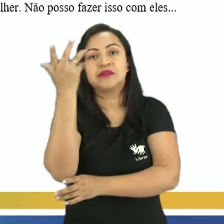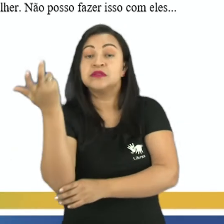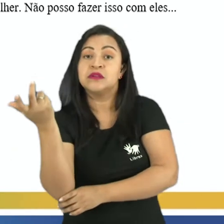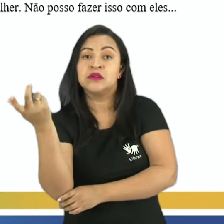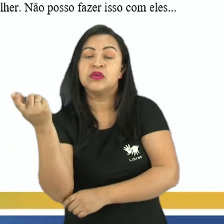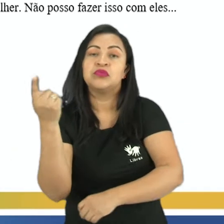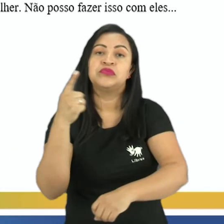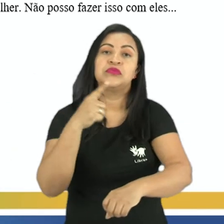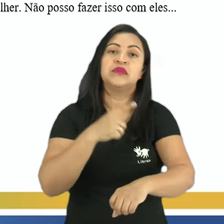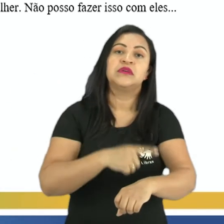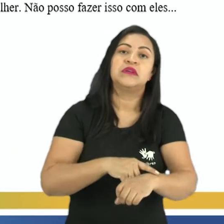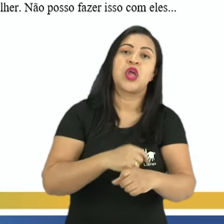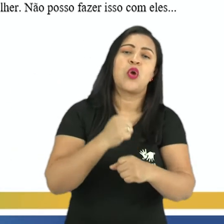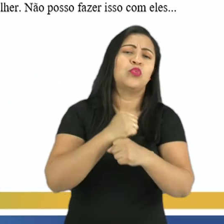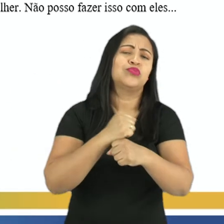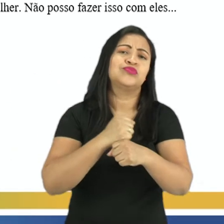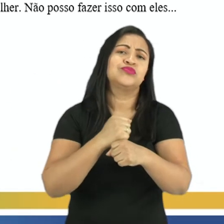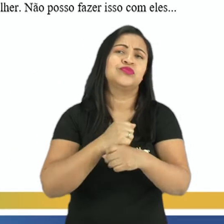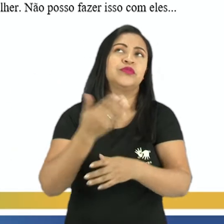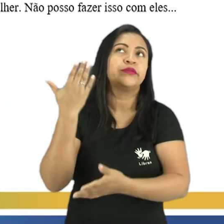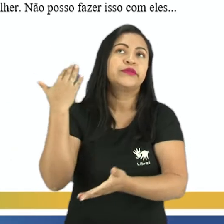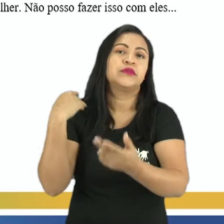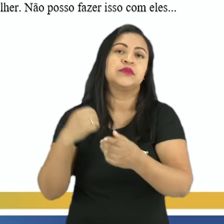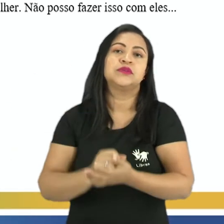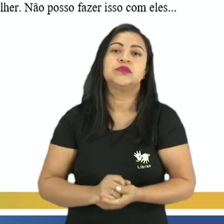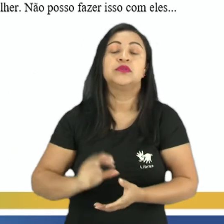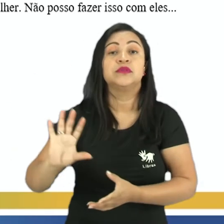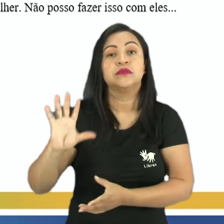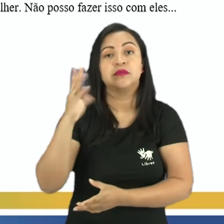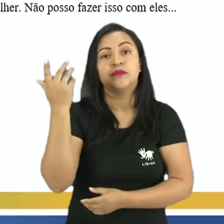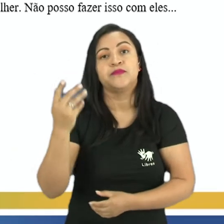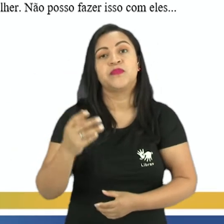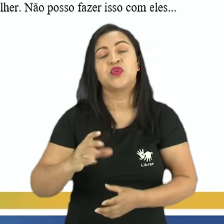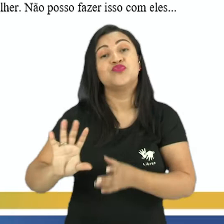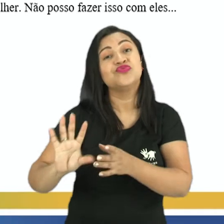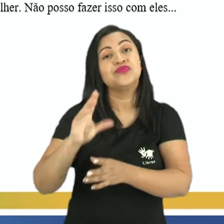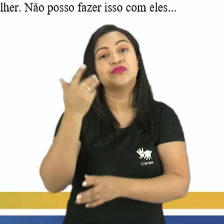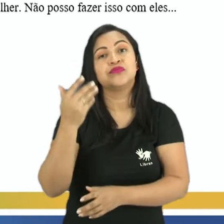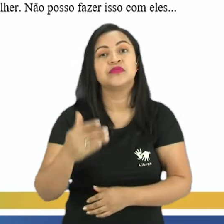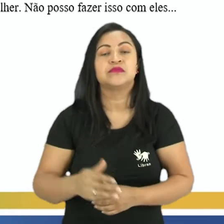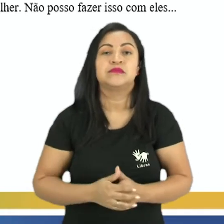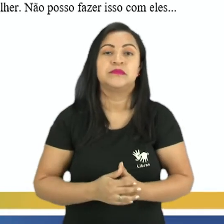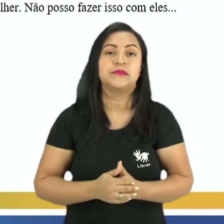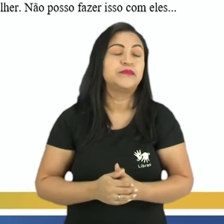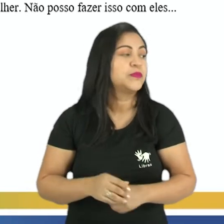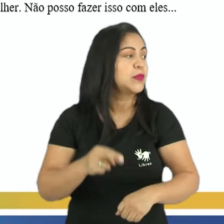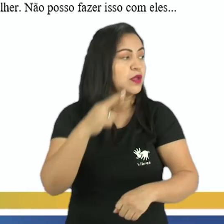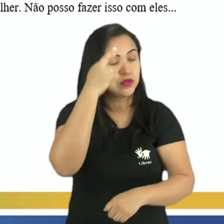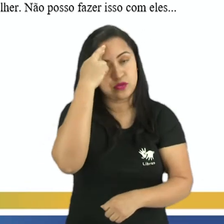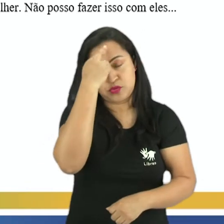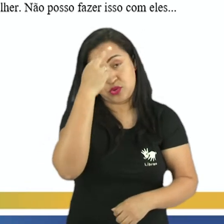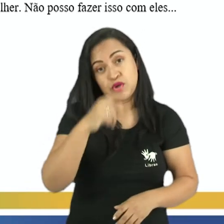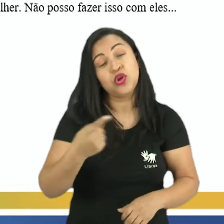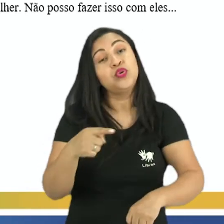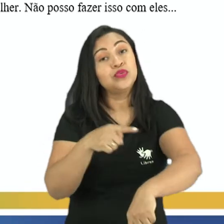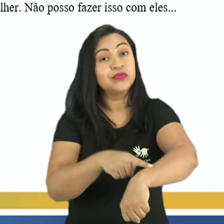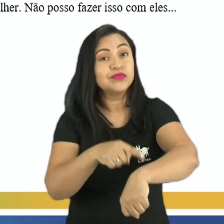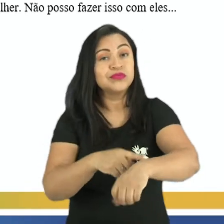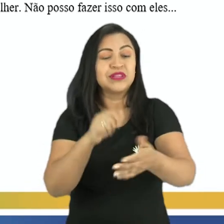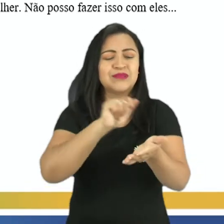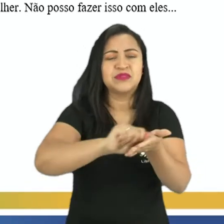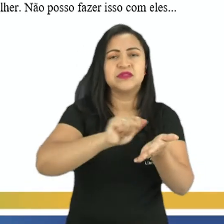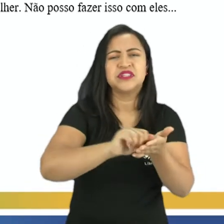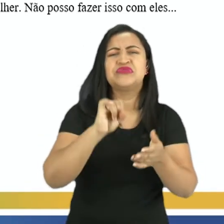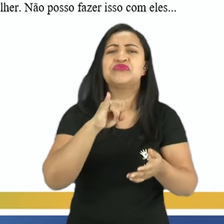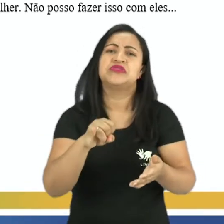época que se desenrola o conflito dramático, e os fatos que são narrados então na história. E o tempo da escrita, se é no